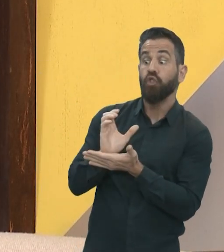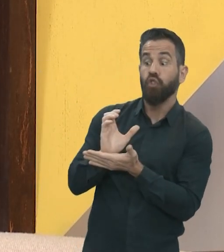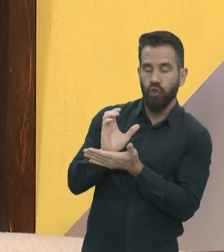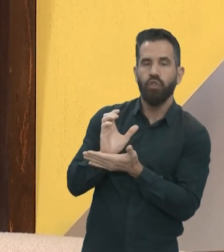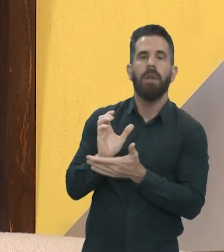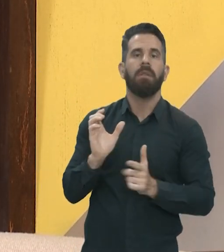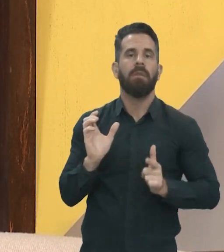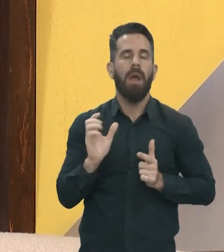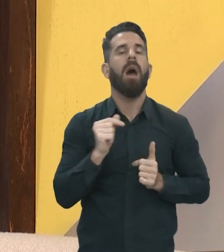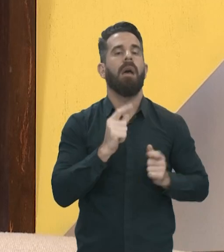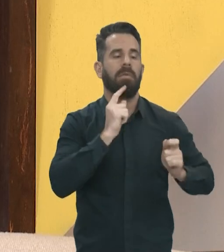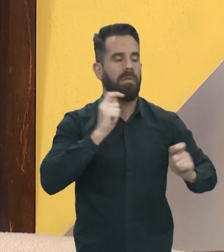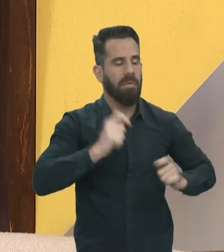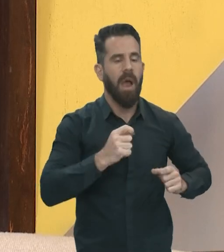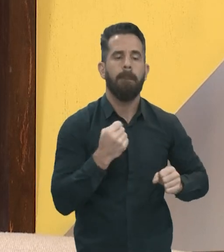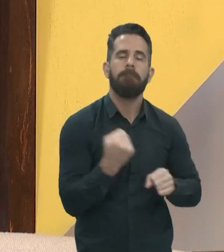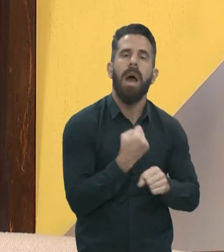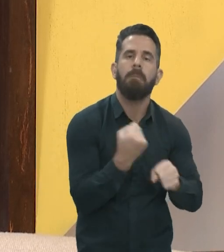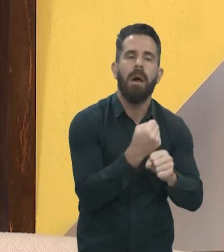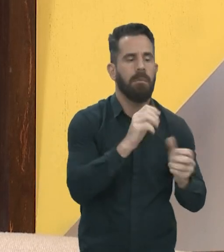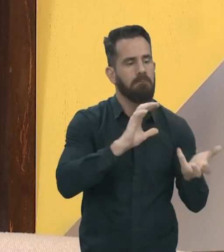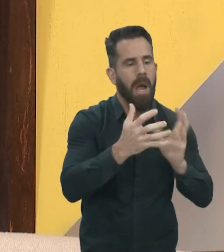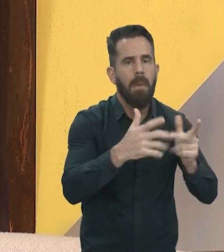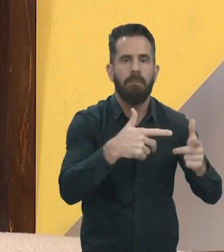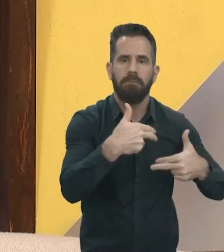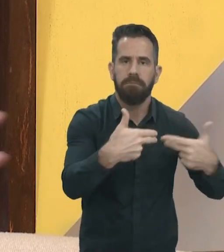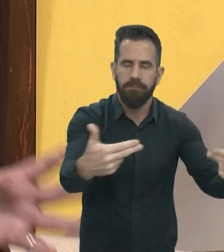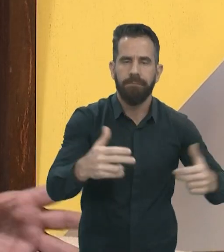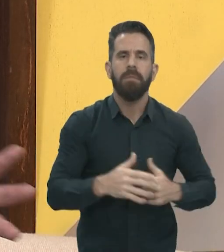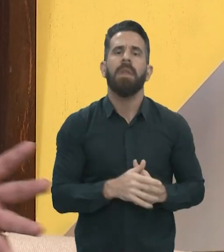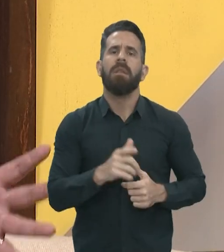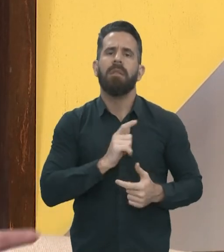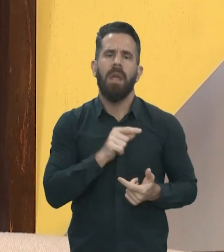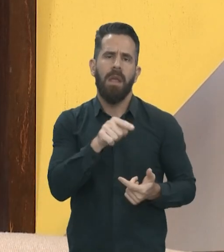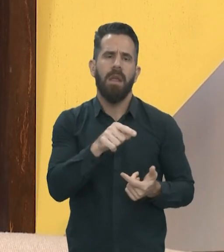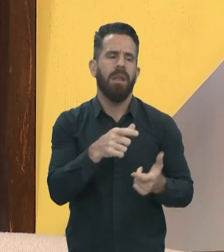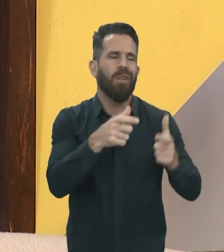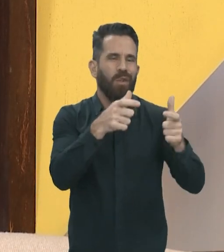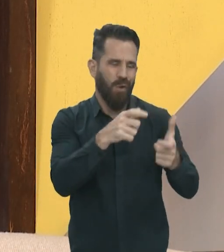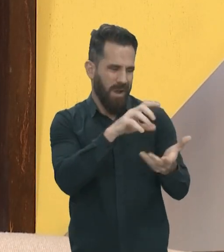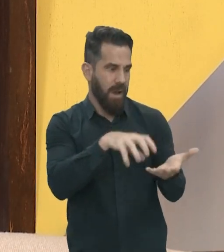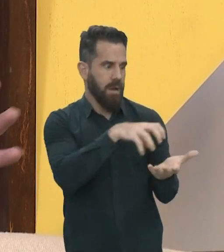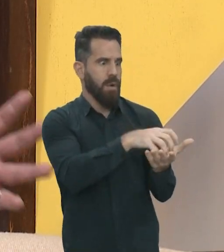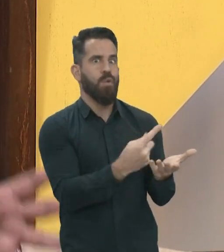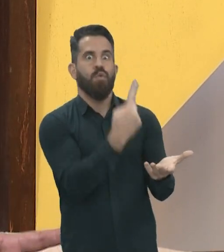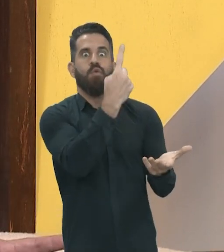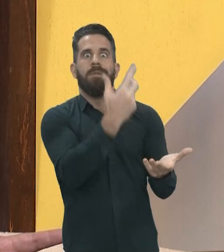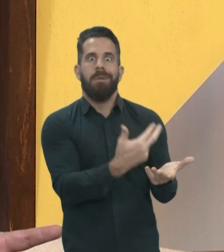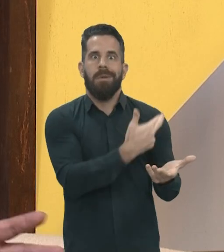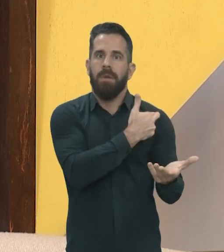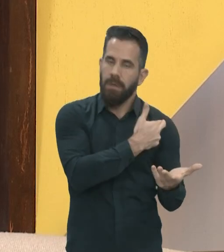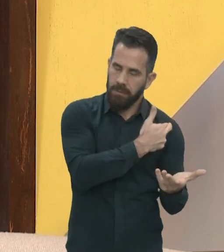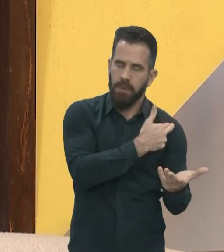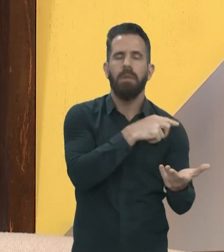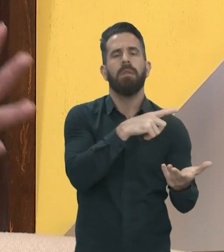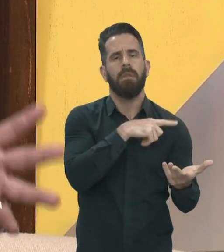forma descentralizada, podendo ter polos, né, de apoio da CEINFRA nos diferentes campi. Então, aqui no Samambaia tem um polo de apoio, lá